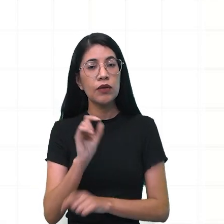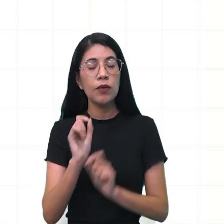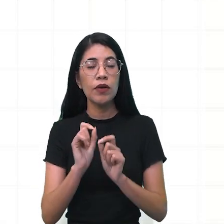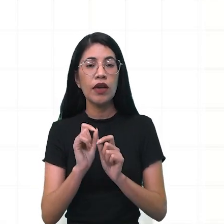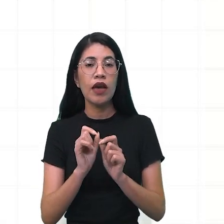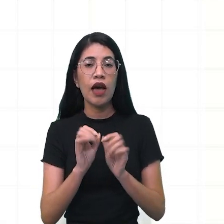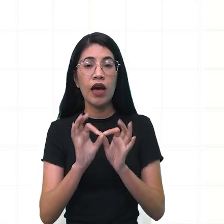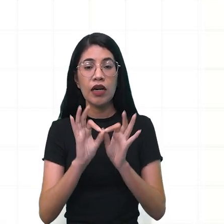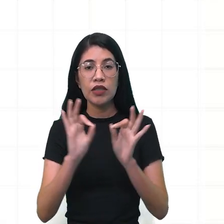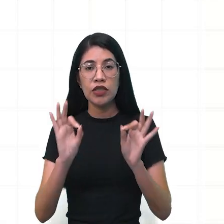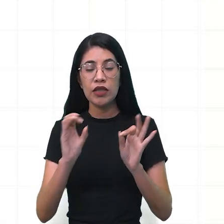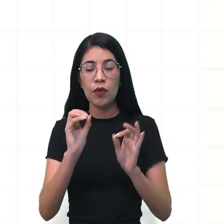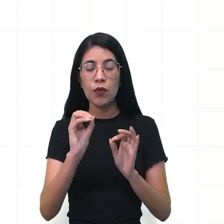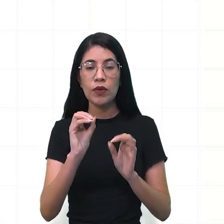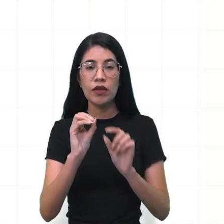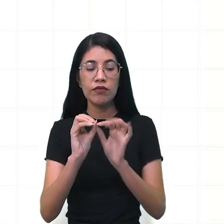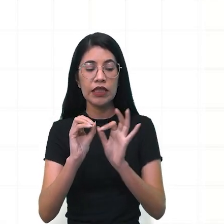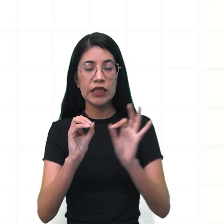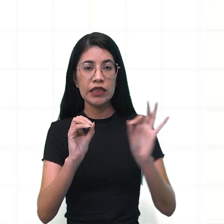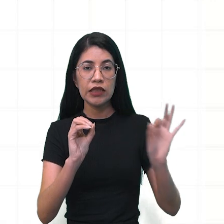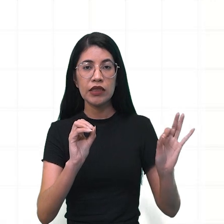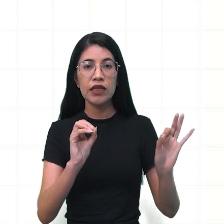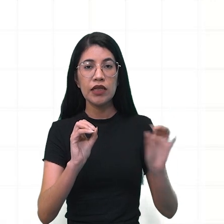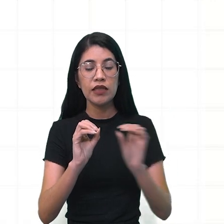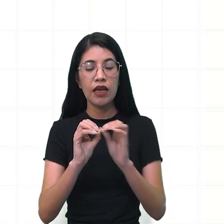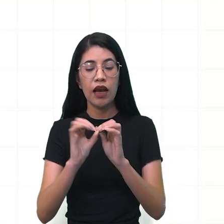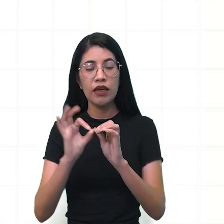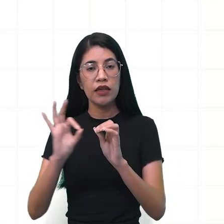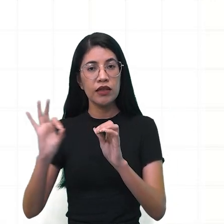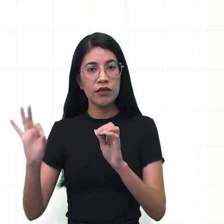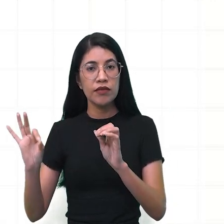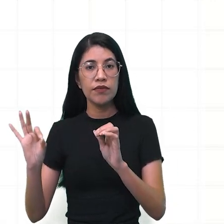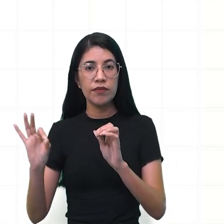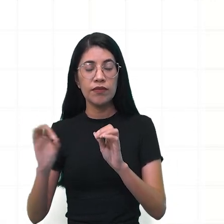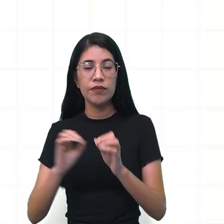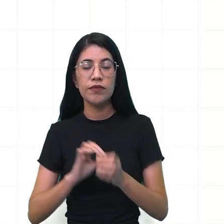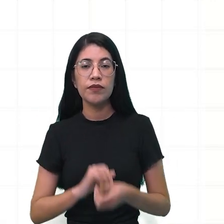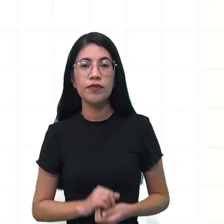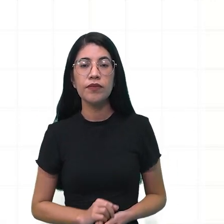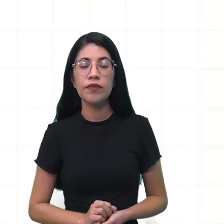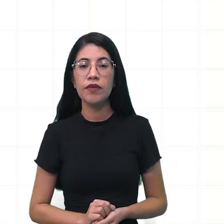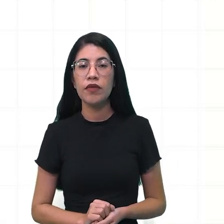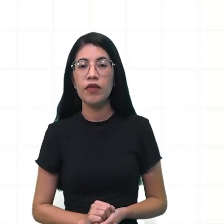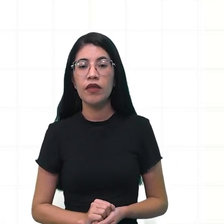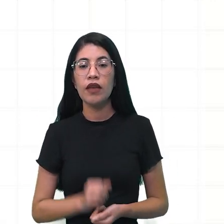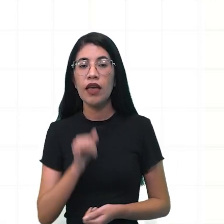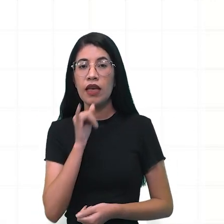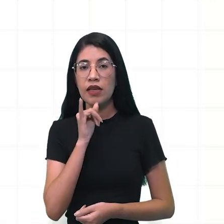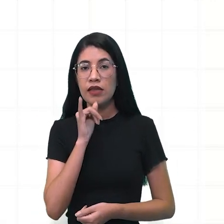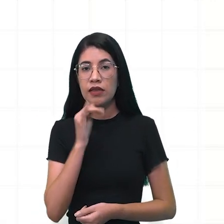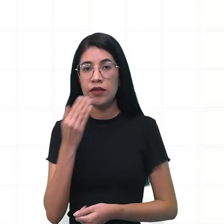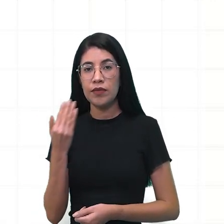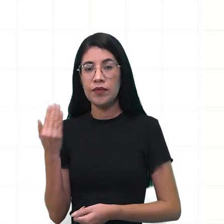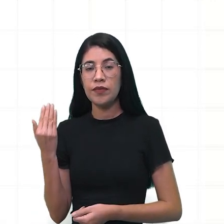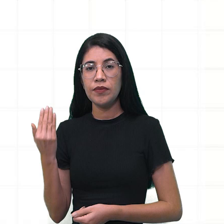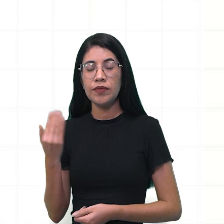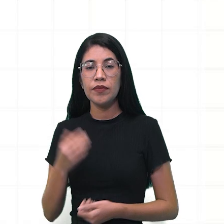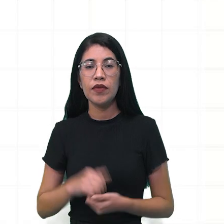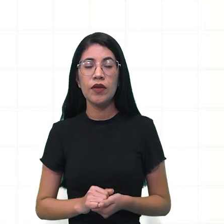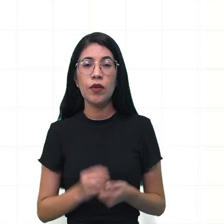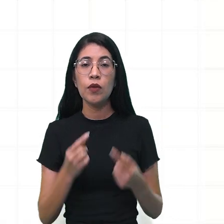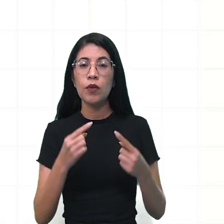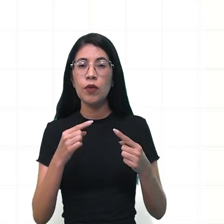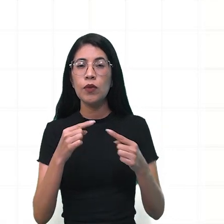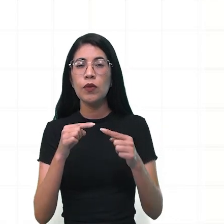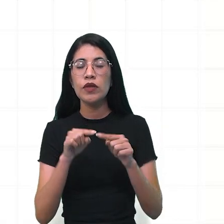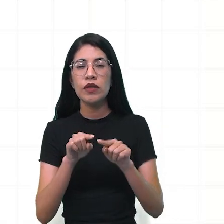mesma distância do zero, ou seja, em lados opostos na reta numérica. Nós temos aqui dois exemplos. O